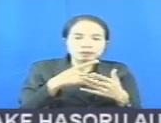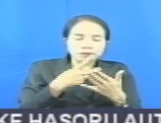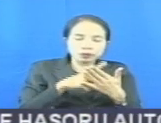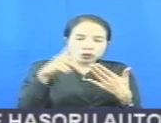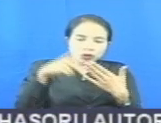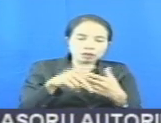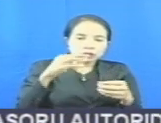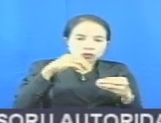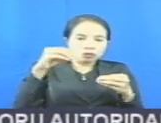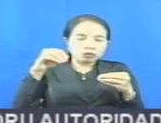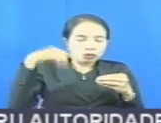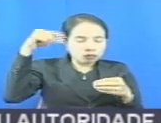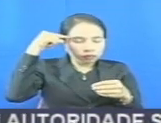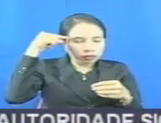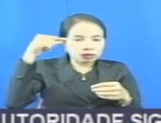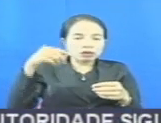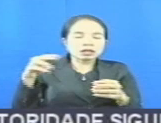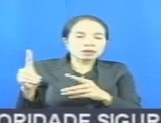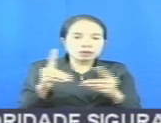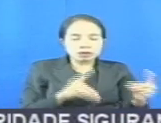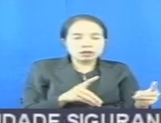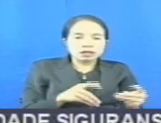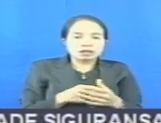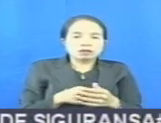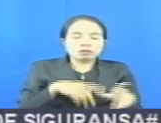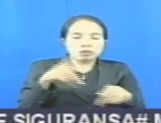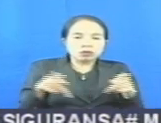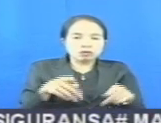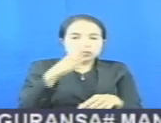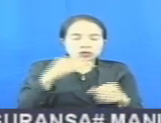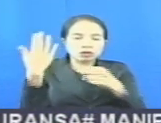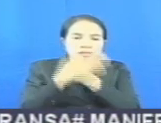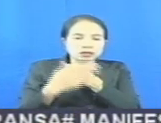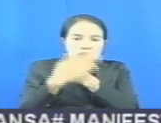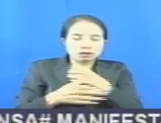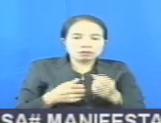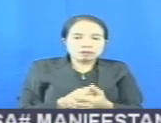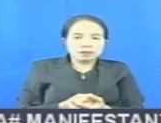Nian, nebe implementa ho povo Nian Ossam. Fortunato Martins, Cidade do Hotel, ba RTTL.